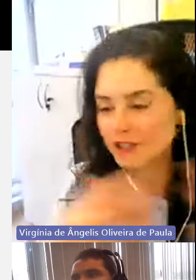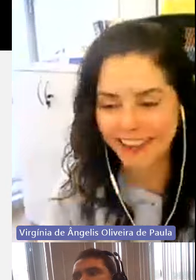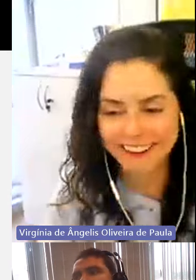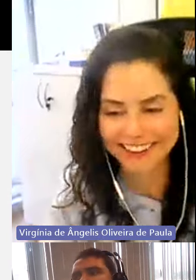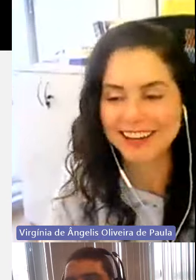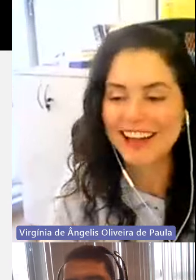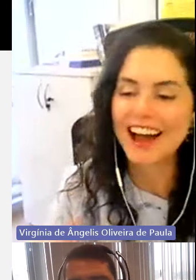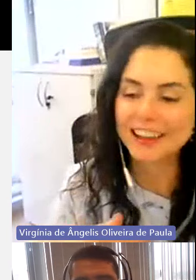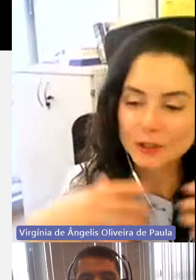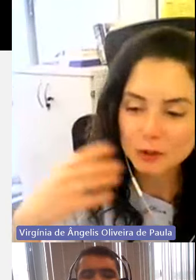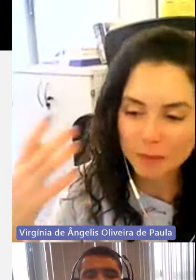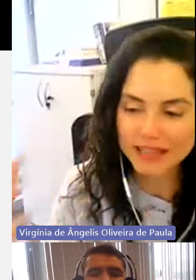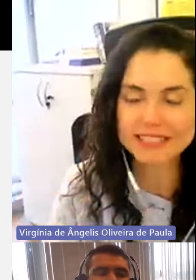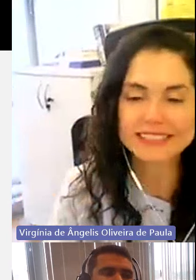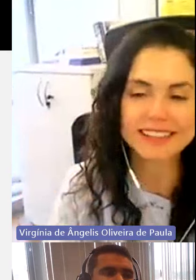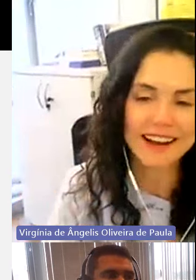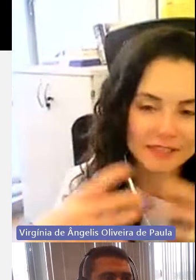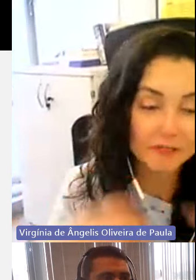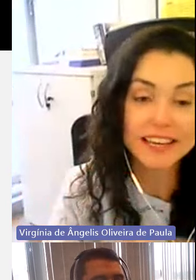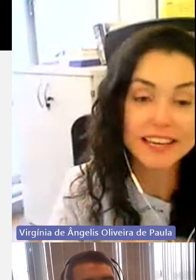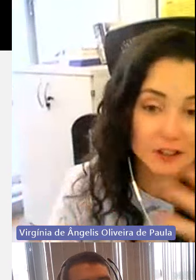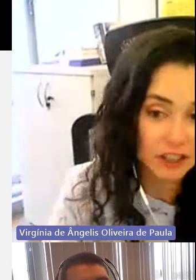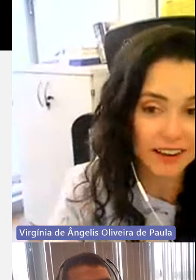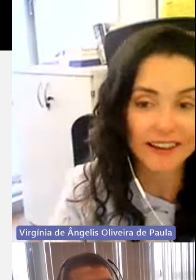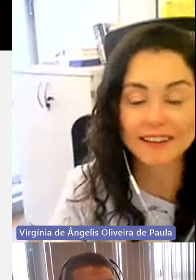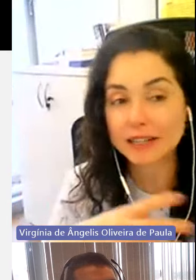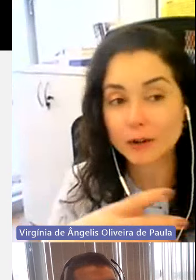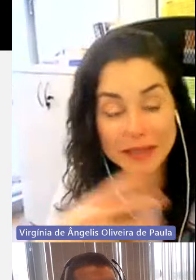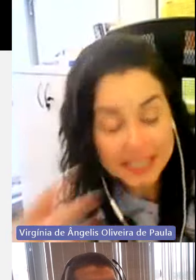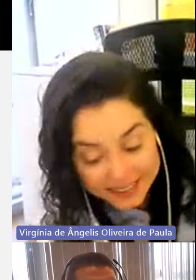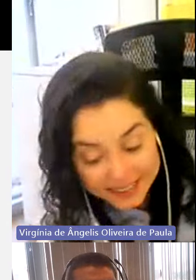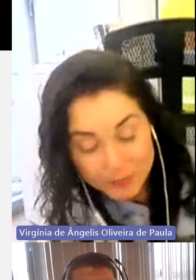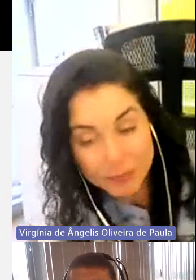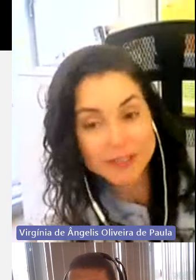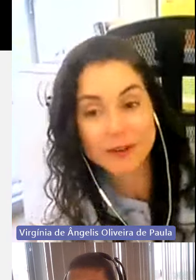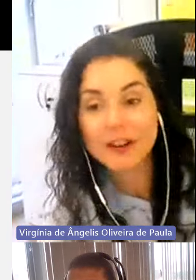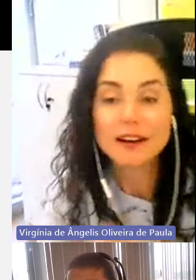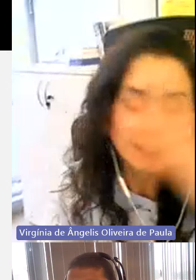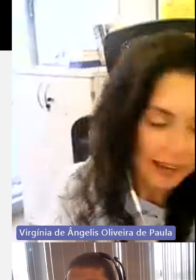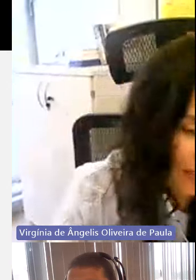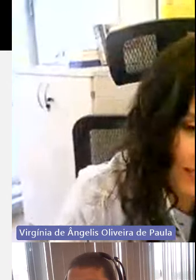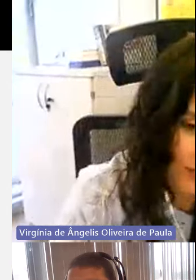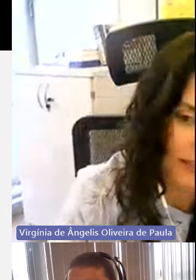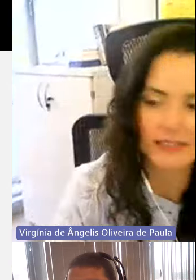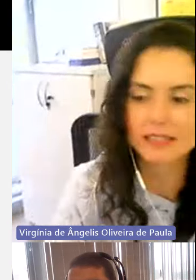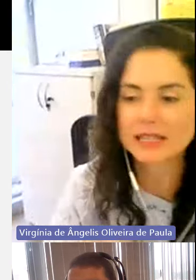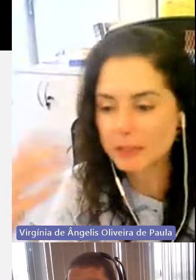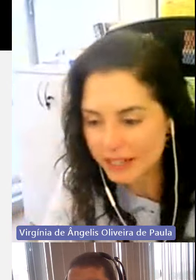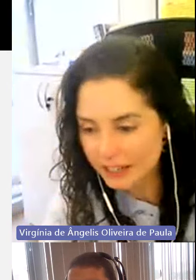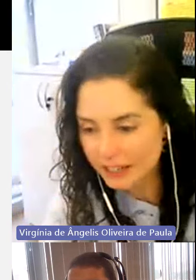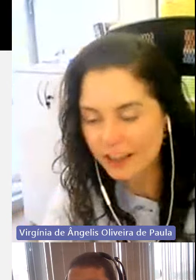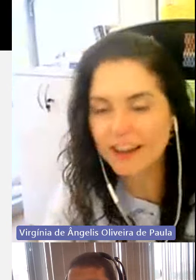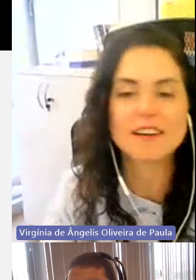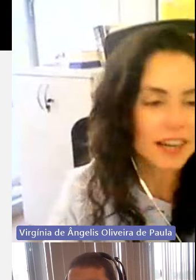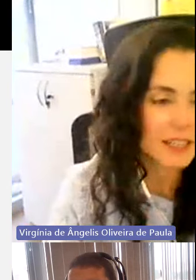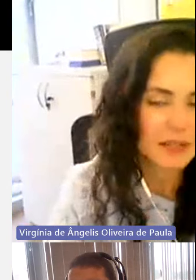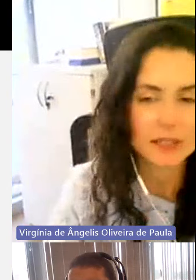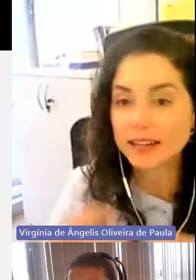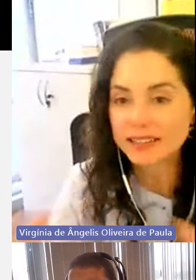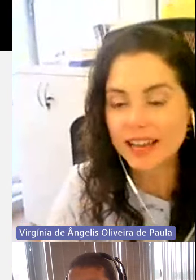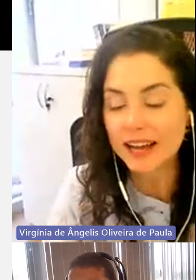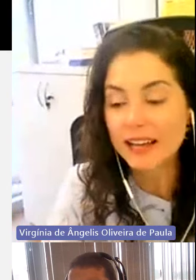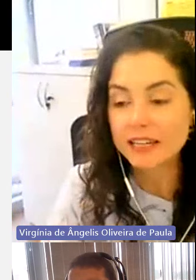mamar a gente erra aí a gente começa a andar vai engatinhar Vai começa a sentar primeiro cai várias vezes depois para engatinhar